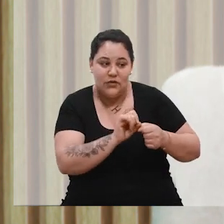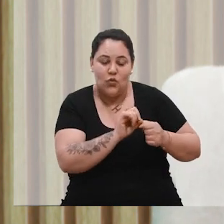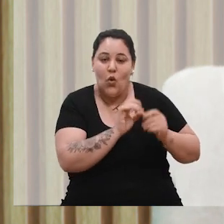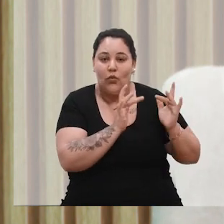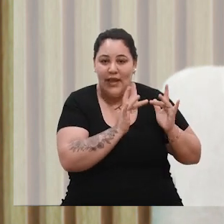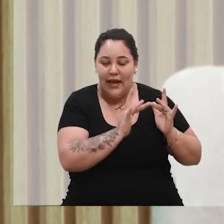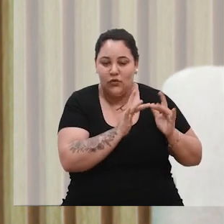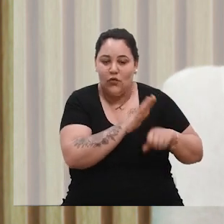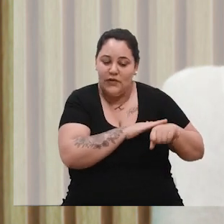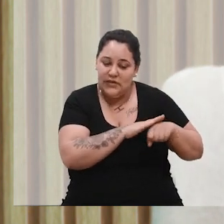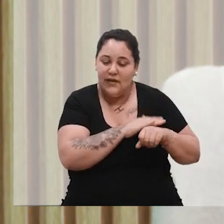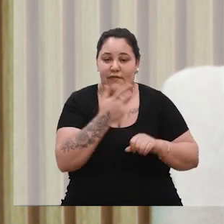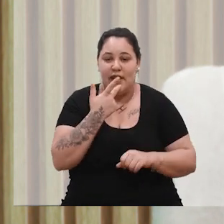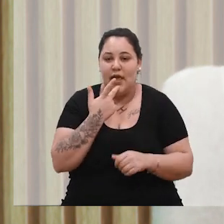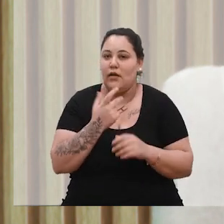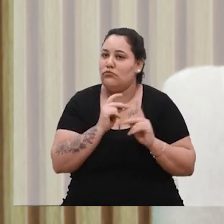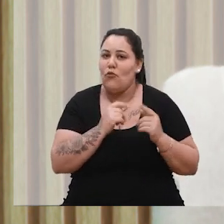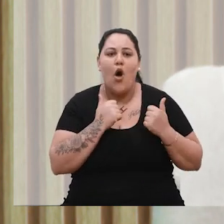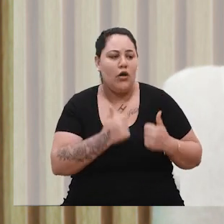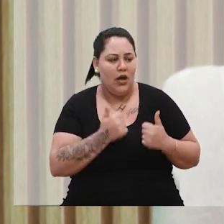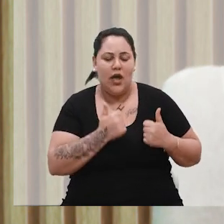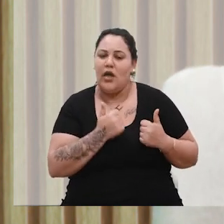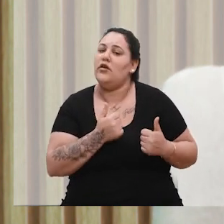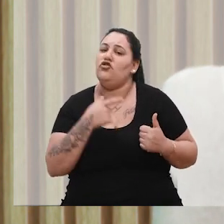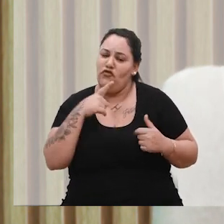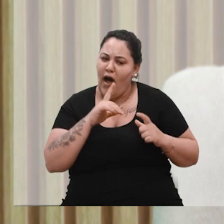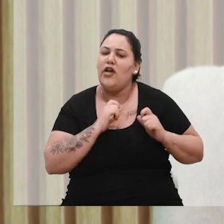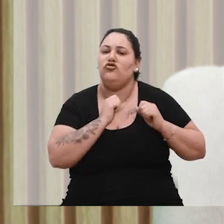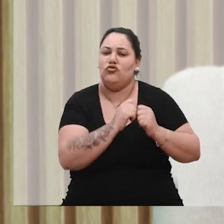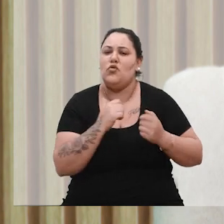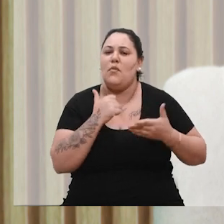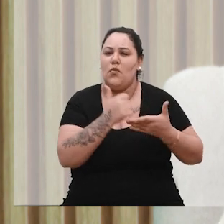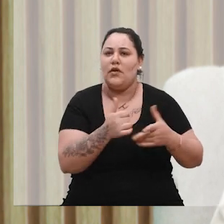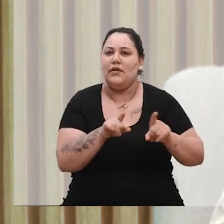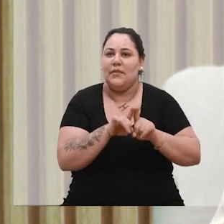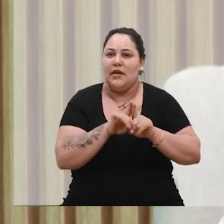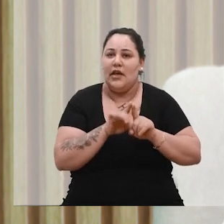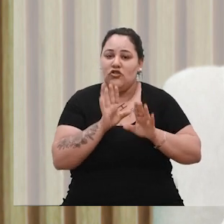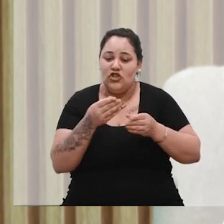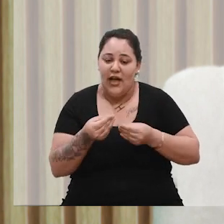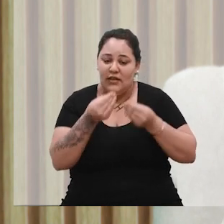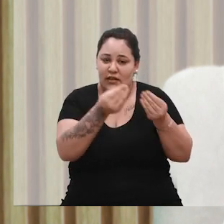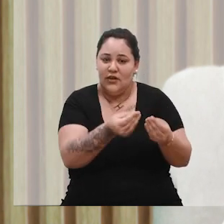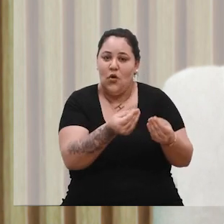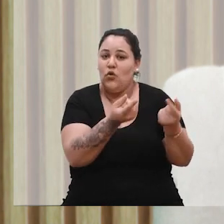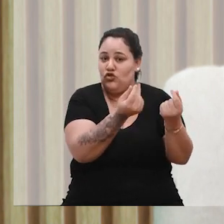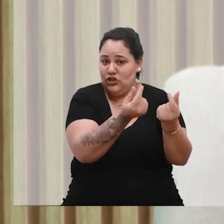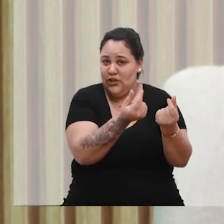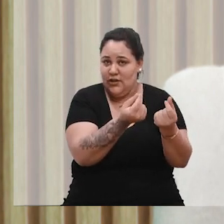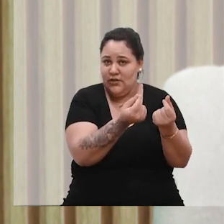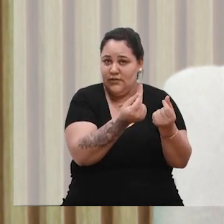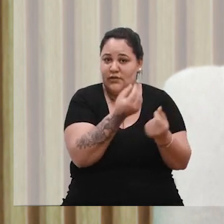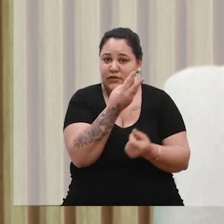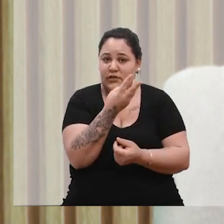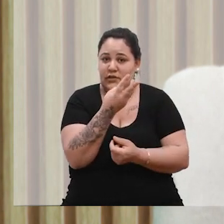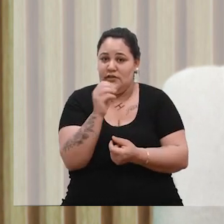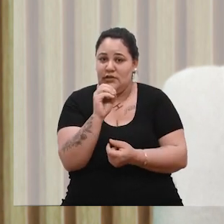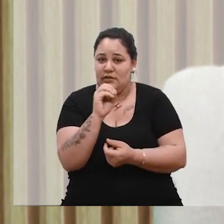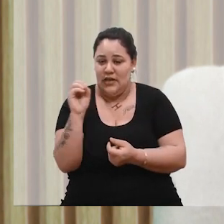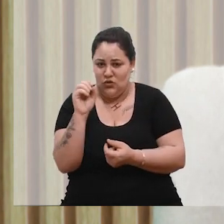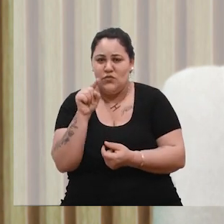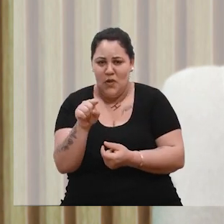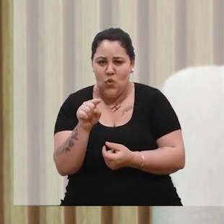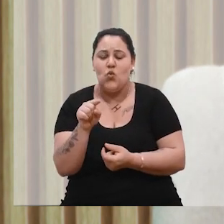enfim, e aí ele me disse: não, a gente entra contigo nessa. Então, nós já entregamos esse valor, né, que é uma emenda no valor de 300